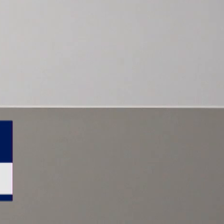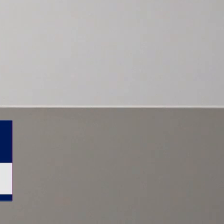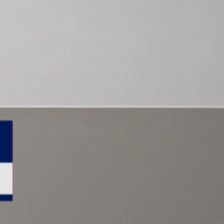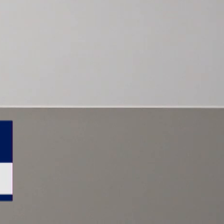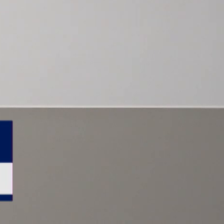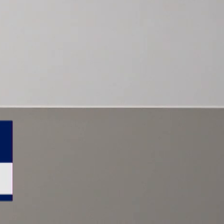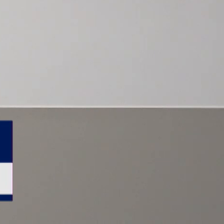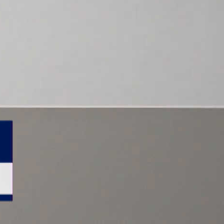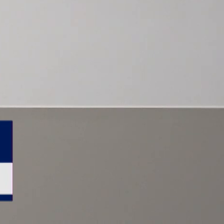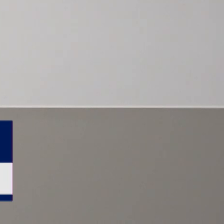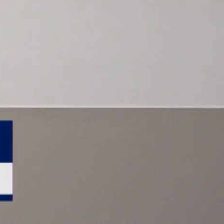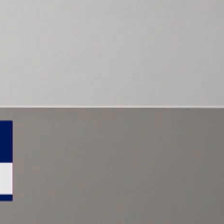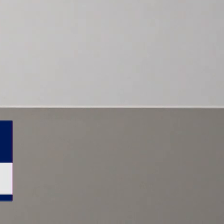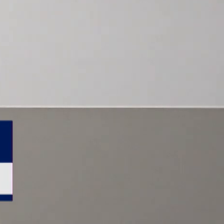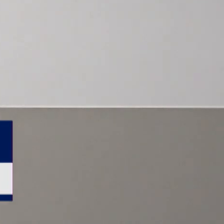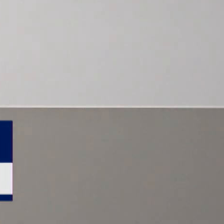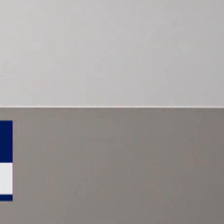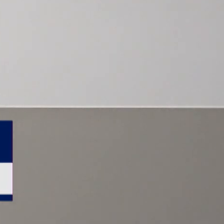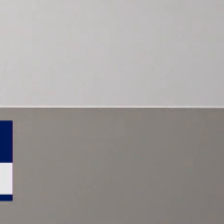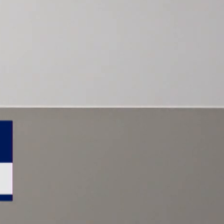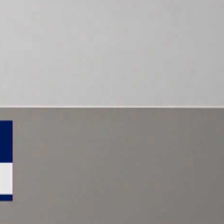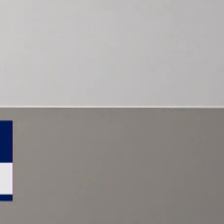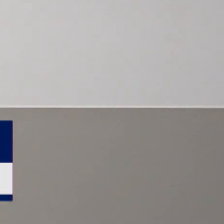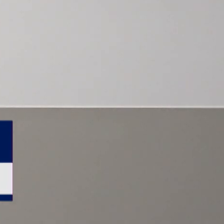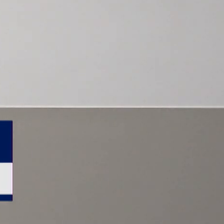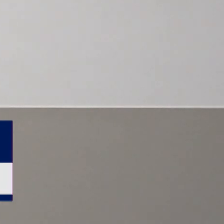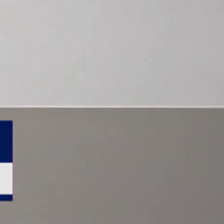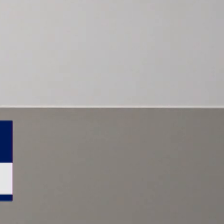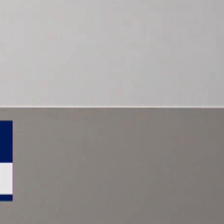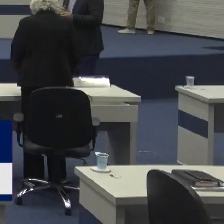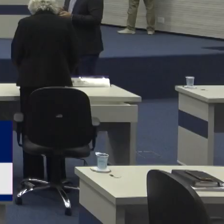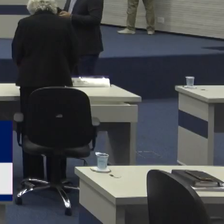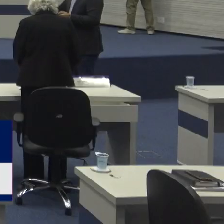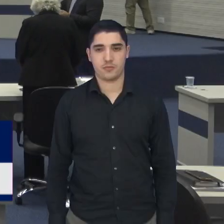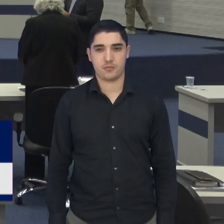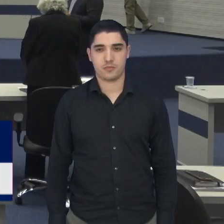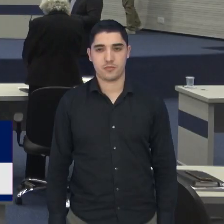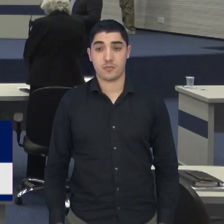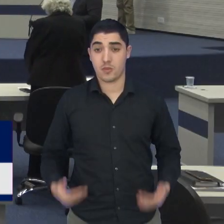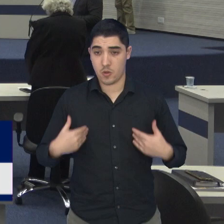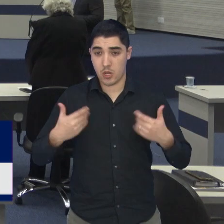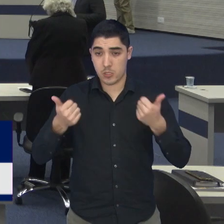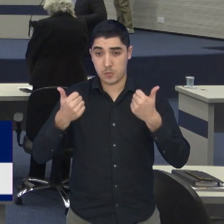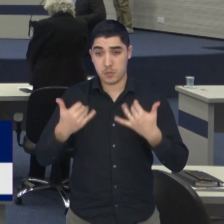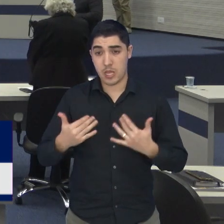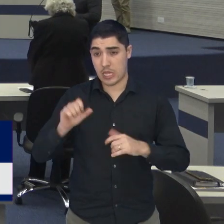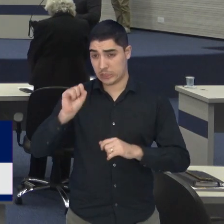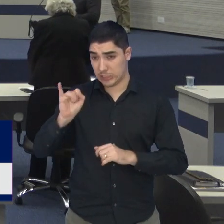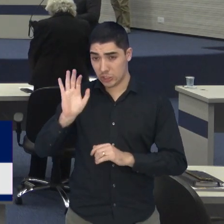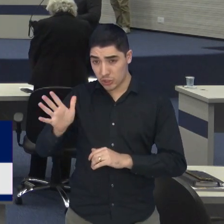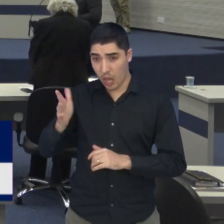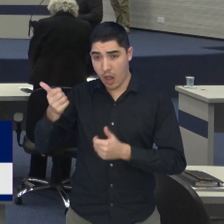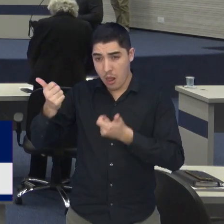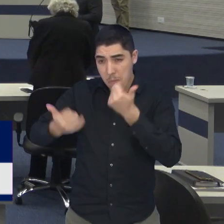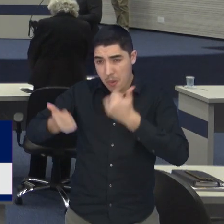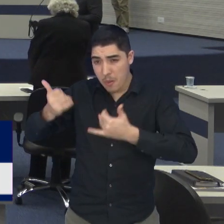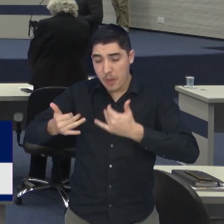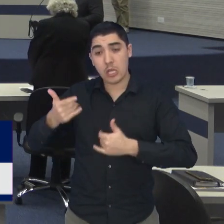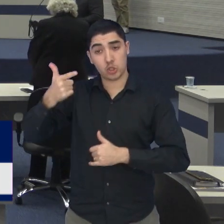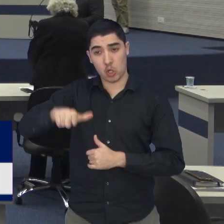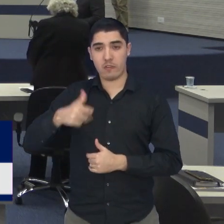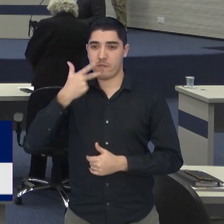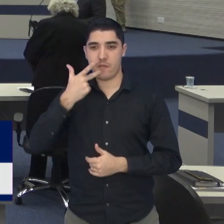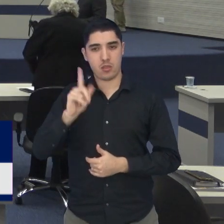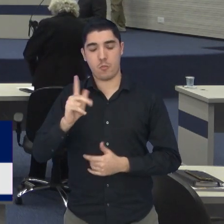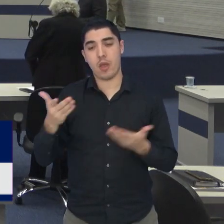dar a palavra novamente. Questão de ordem, o vereador Milton Vieira. Lino Bispo, desculpa, vereador. Senhor